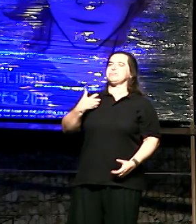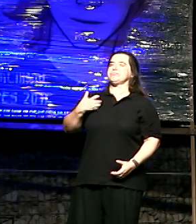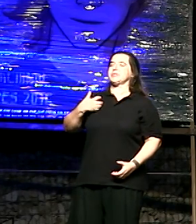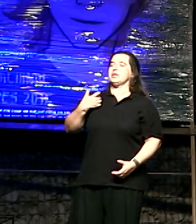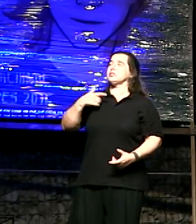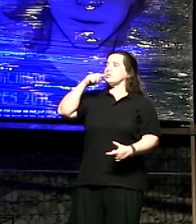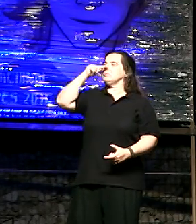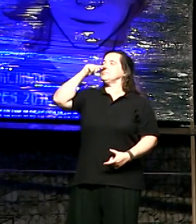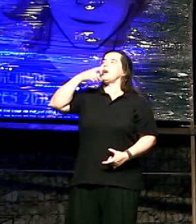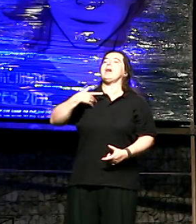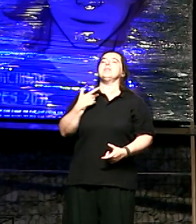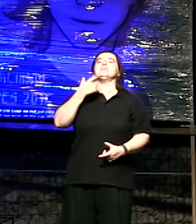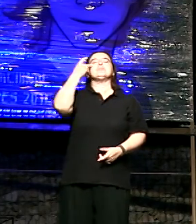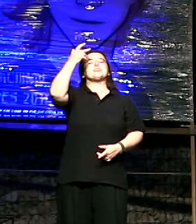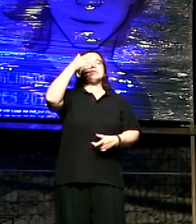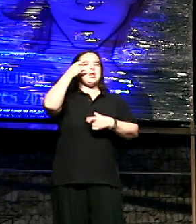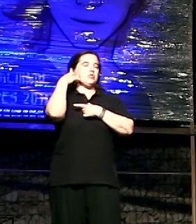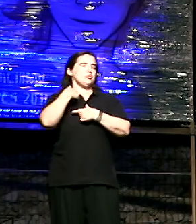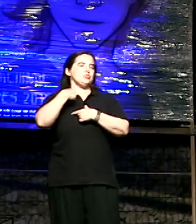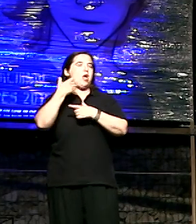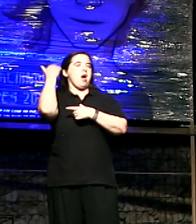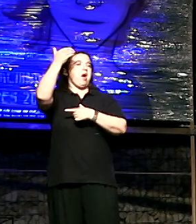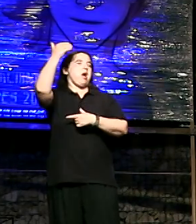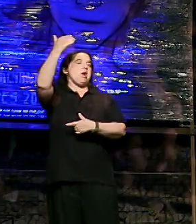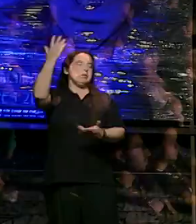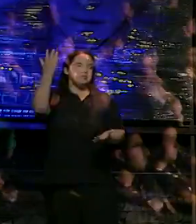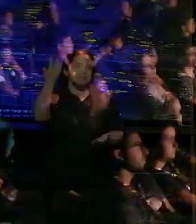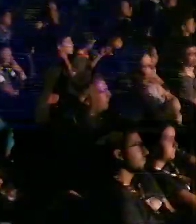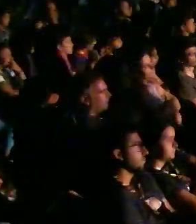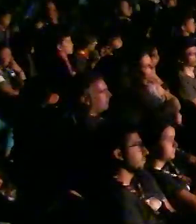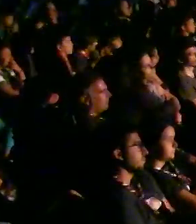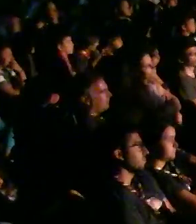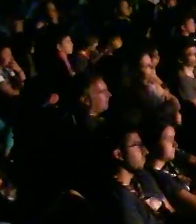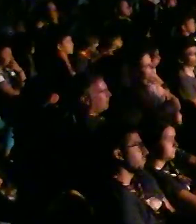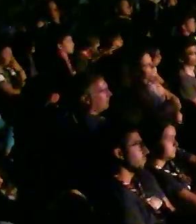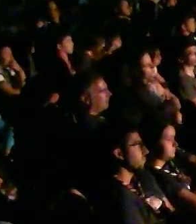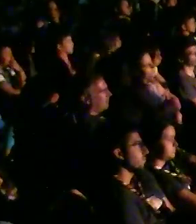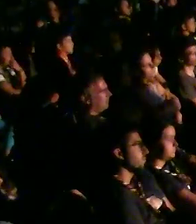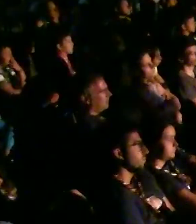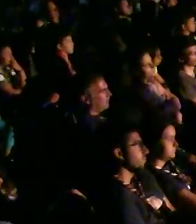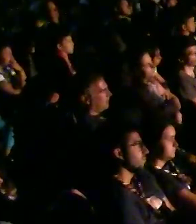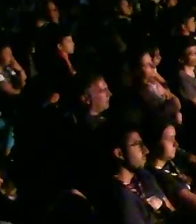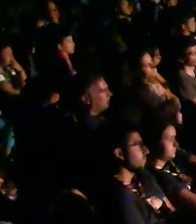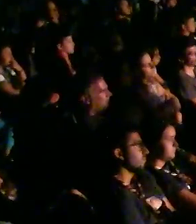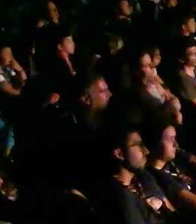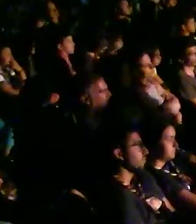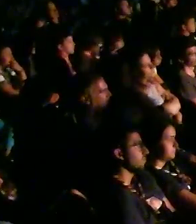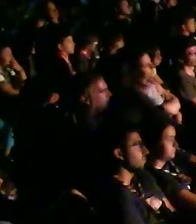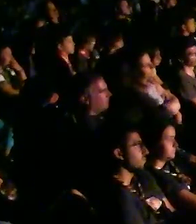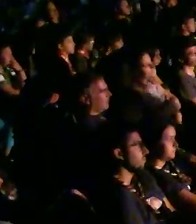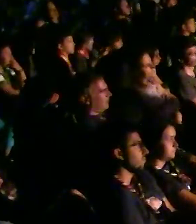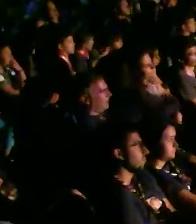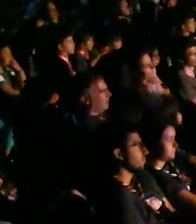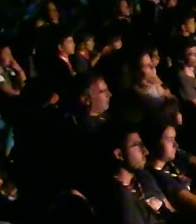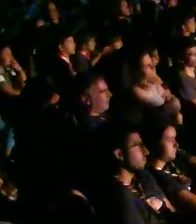fazem sentir superiores às outras pessoas nós estamos aqui para nos servirmos Esse é o objetivo ou